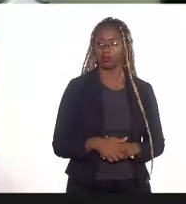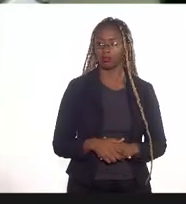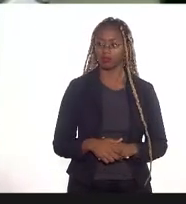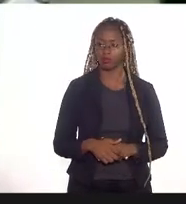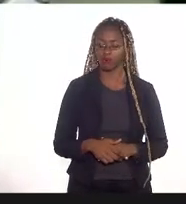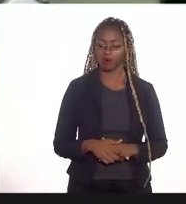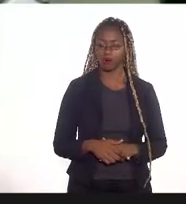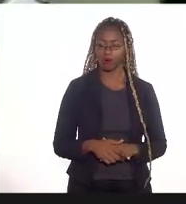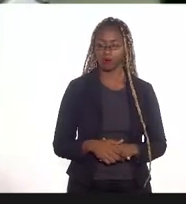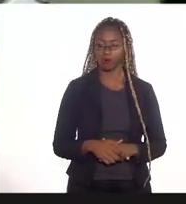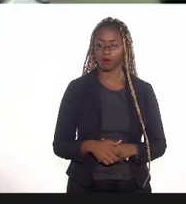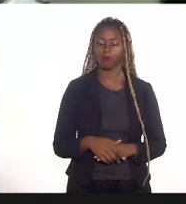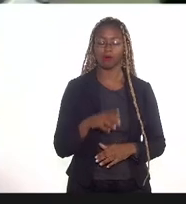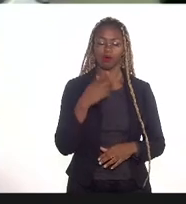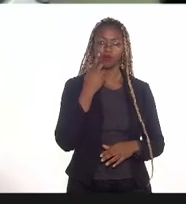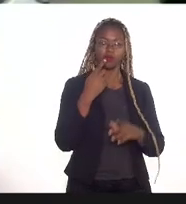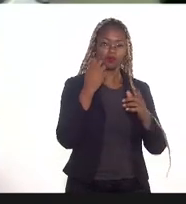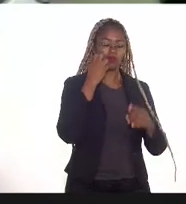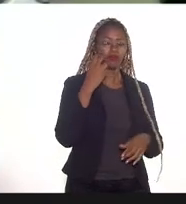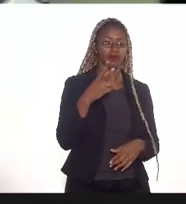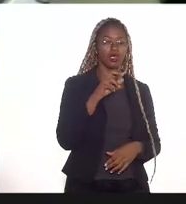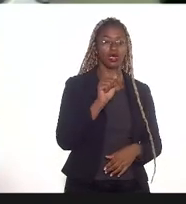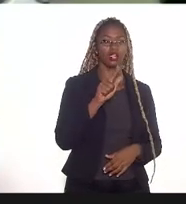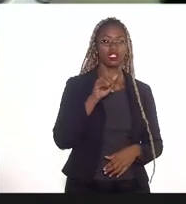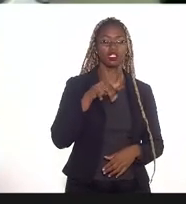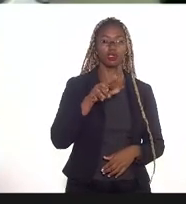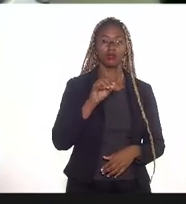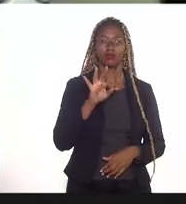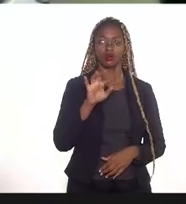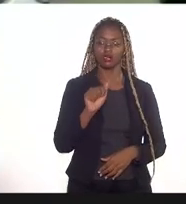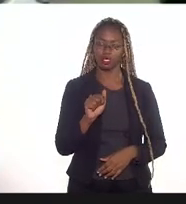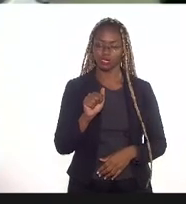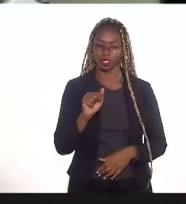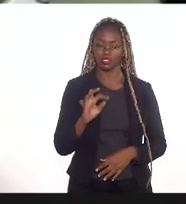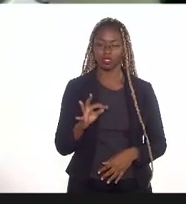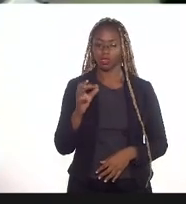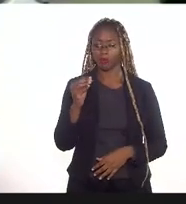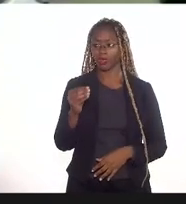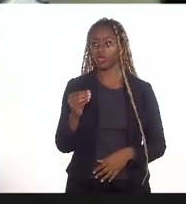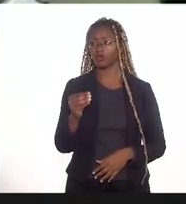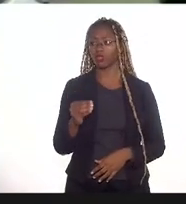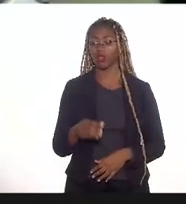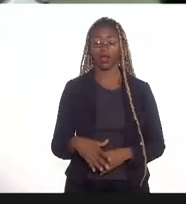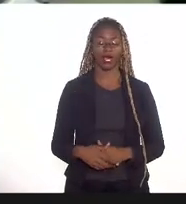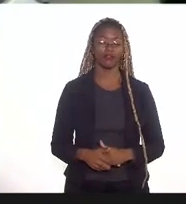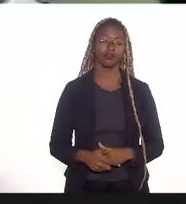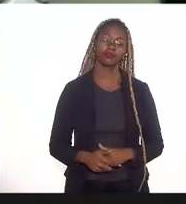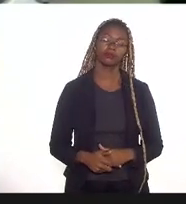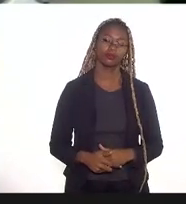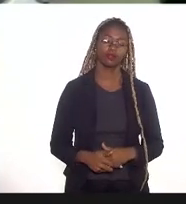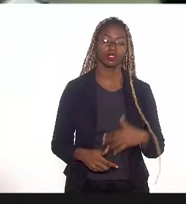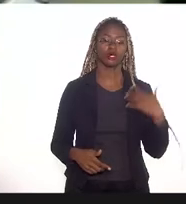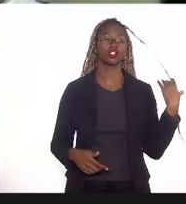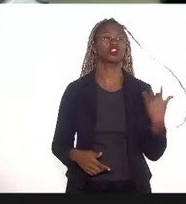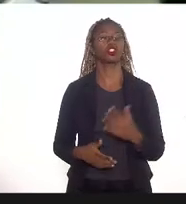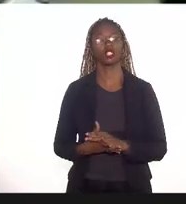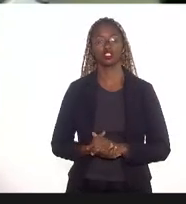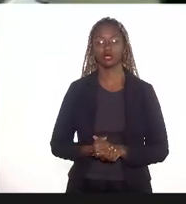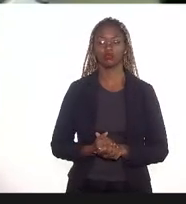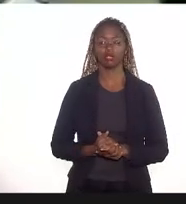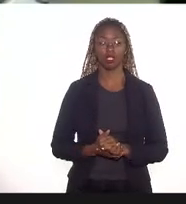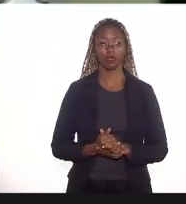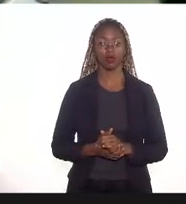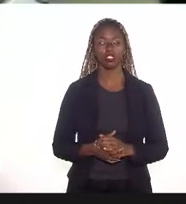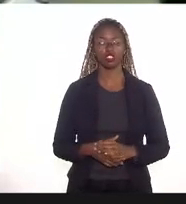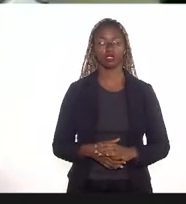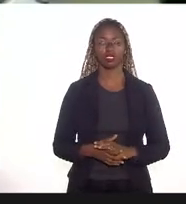desenquadramento e a cobrança na alíquota cheia do período. Esse é um pequeno adendo. Ainda com relação